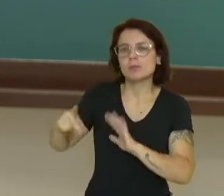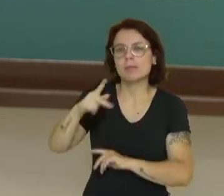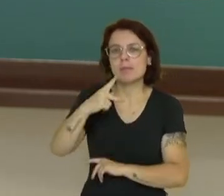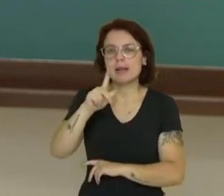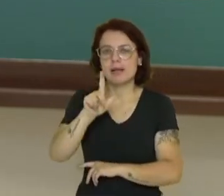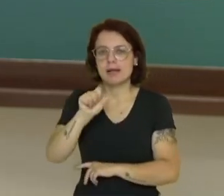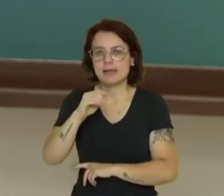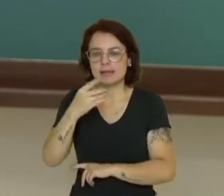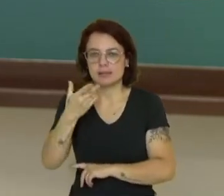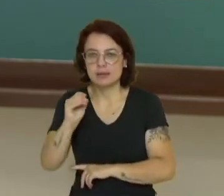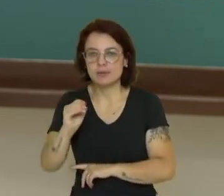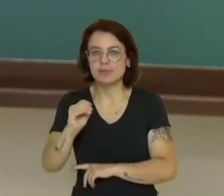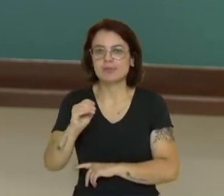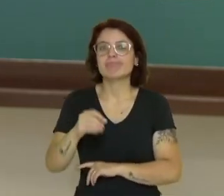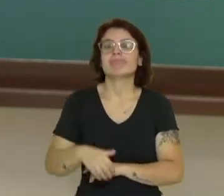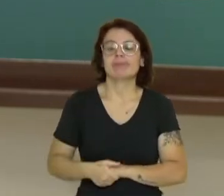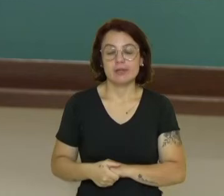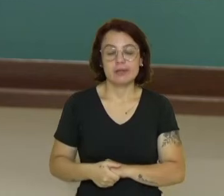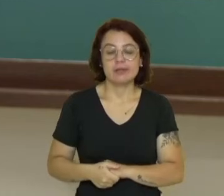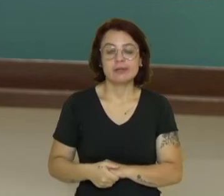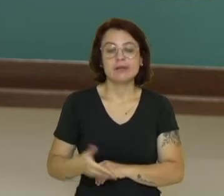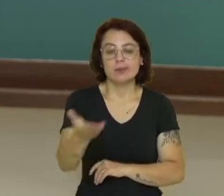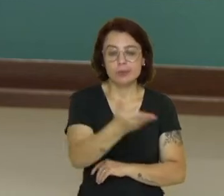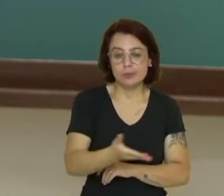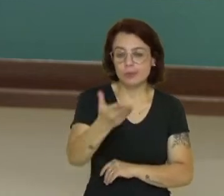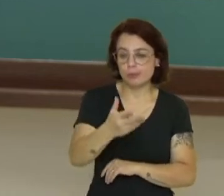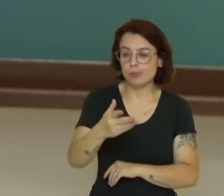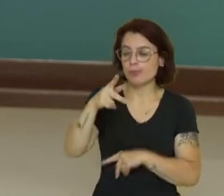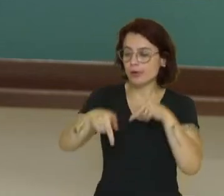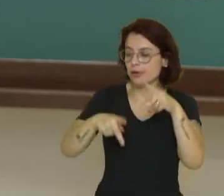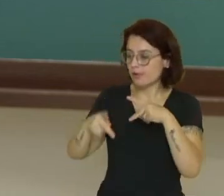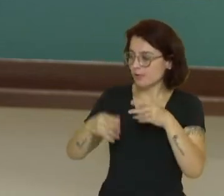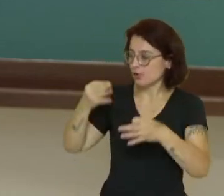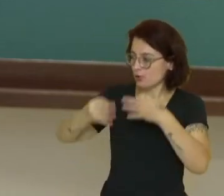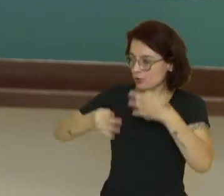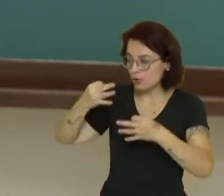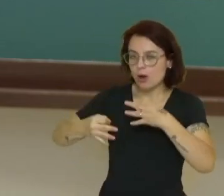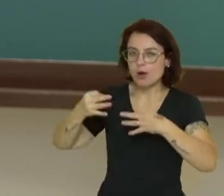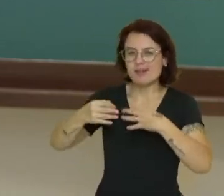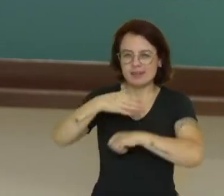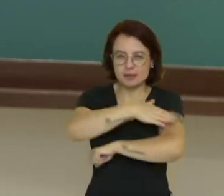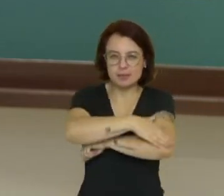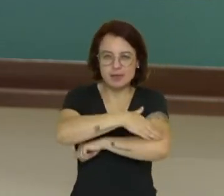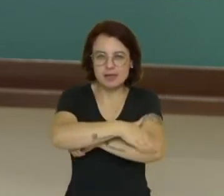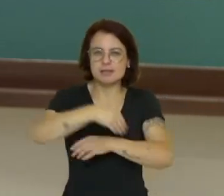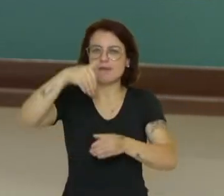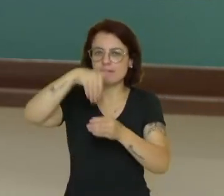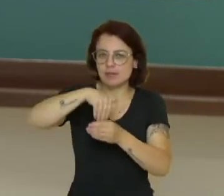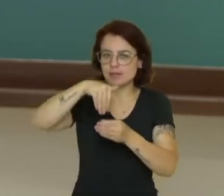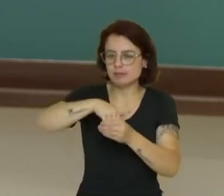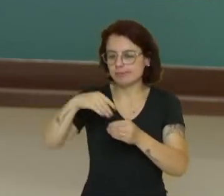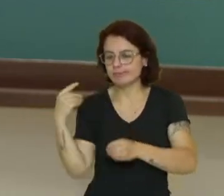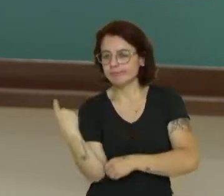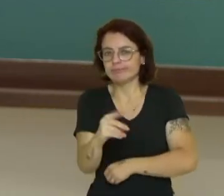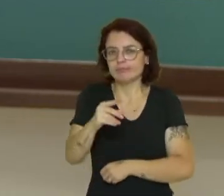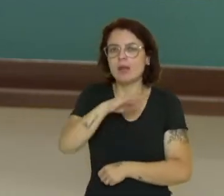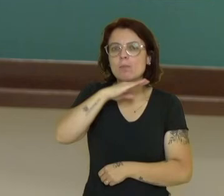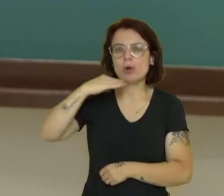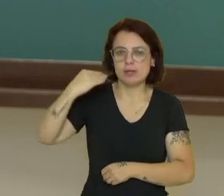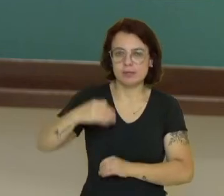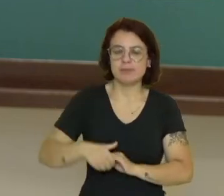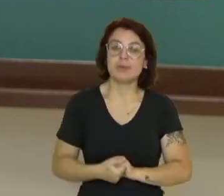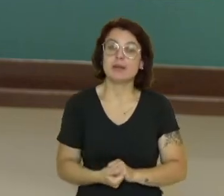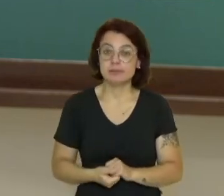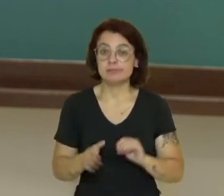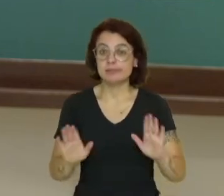Então, assim, ele foi julgado, ele foi condenado em praça, né, por votos, e ele foi condenado à morte.